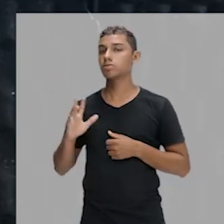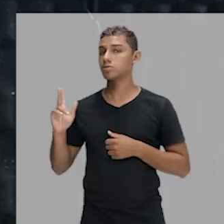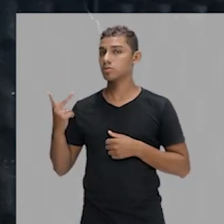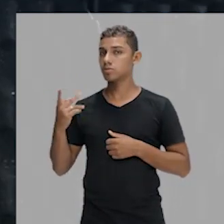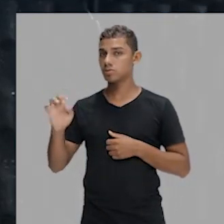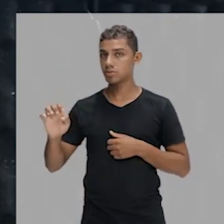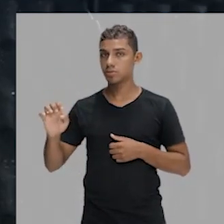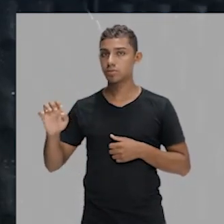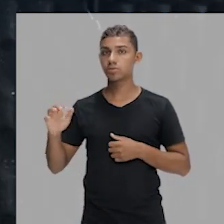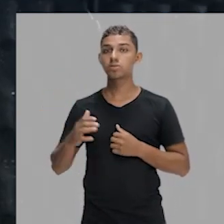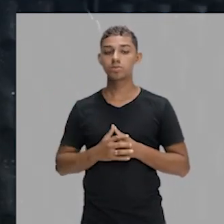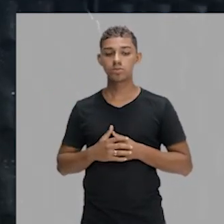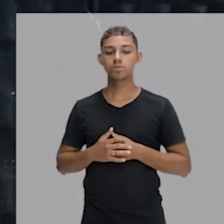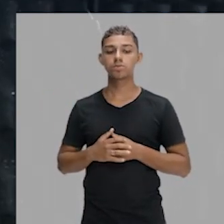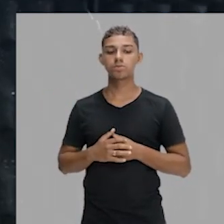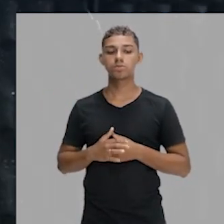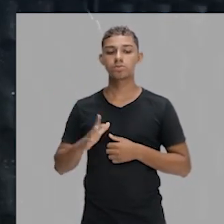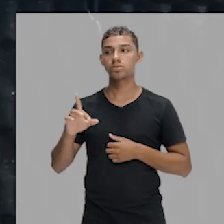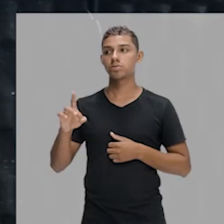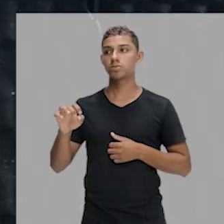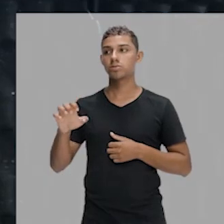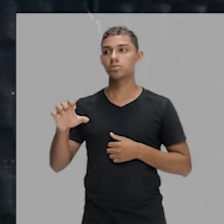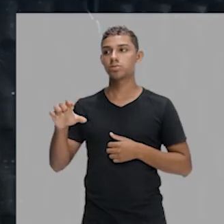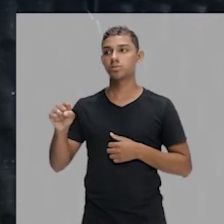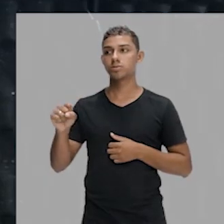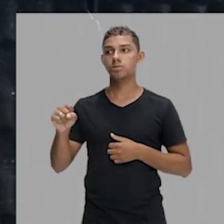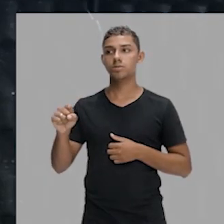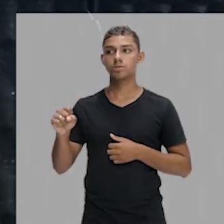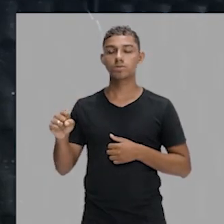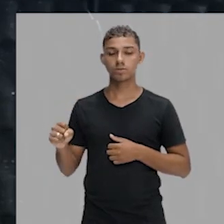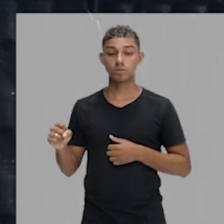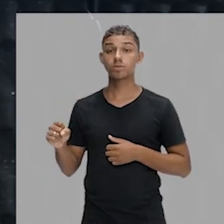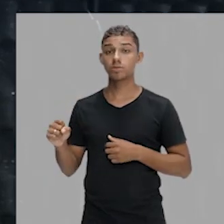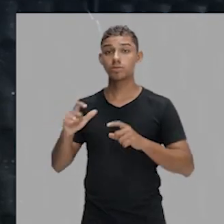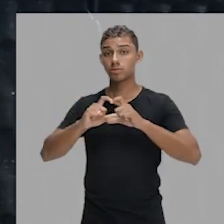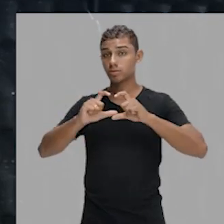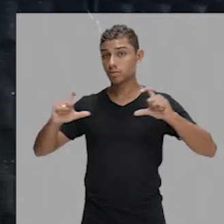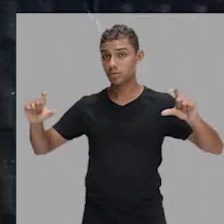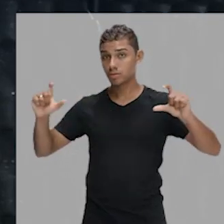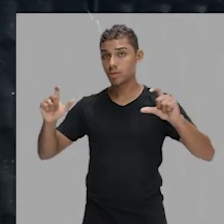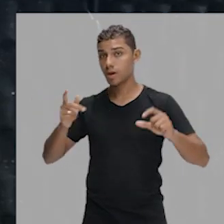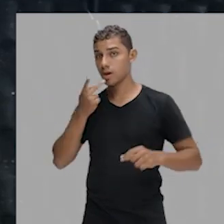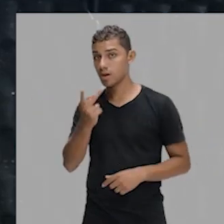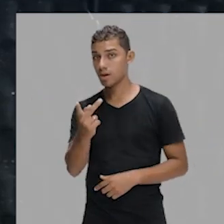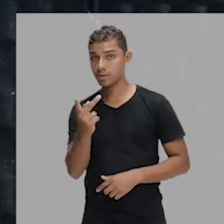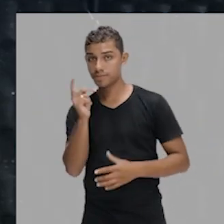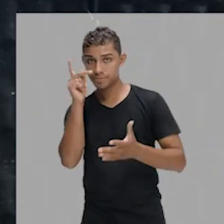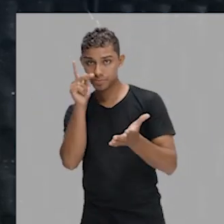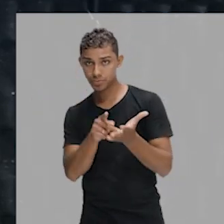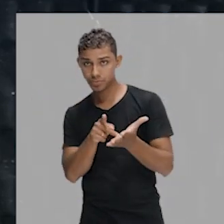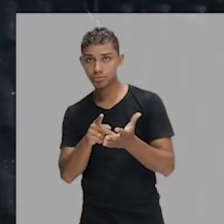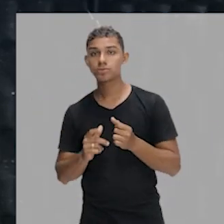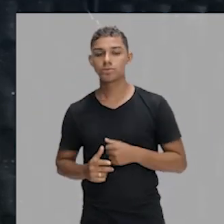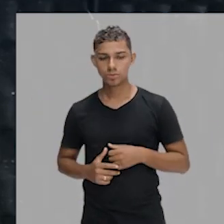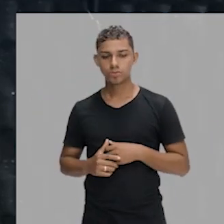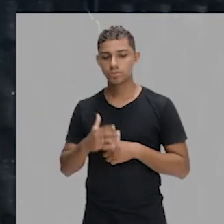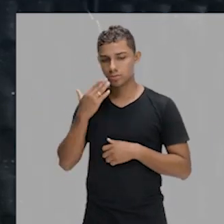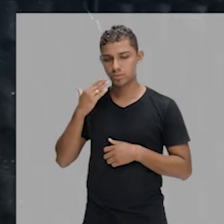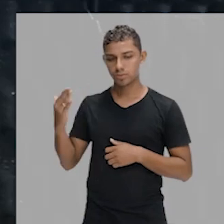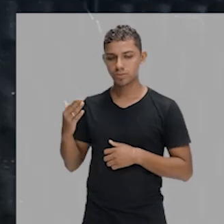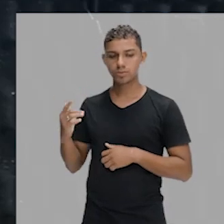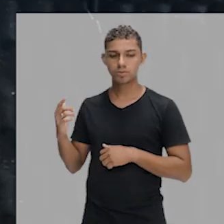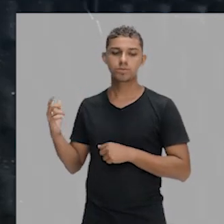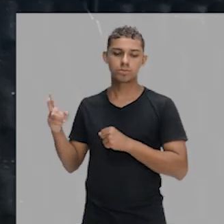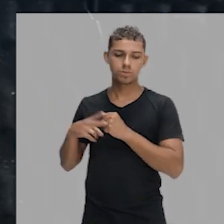ES, que a gente normalmente colocaria na pergunta, na frase afirmativa, ele já aparece no verbo auxiliar da